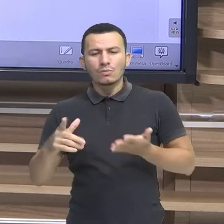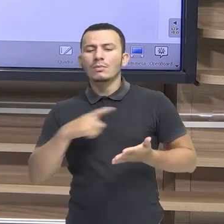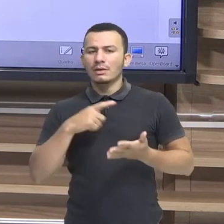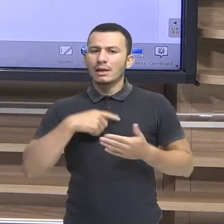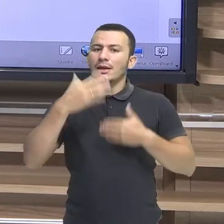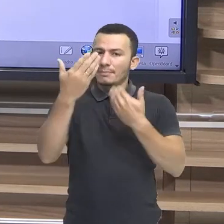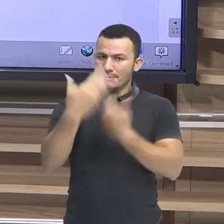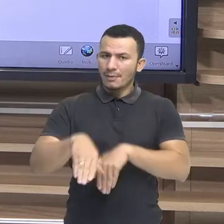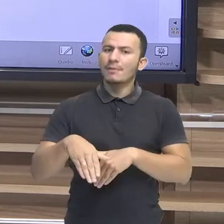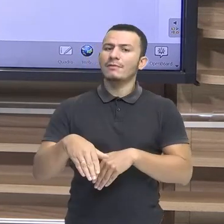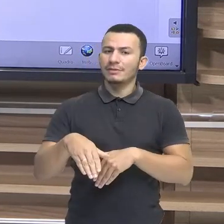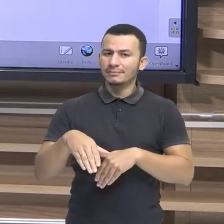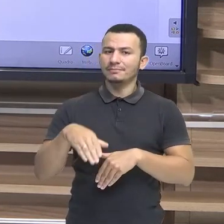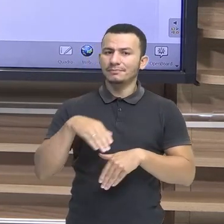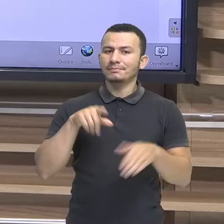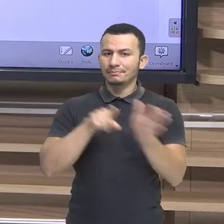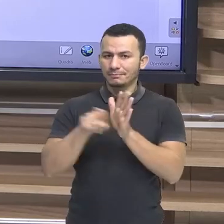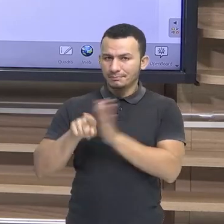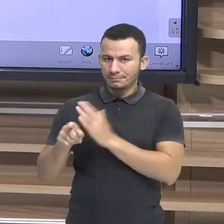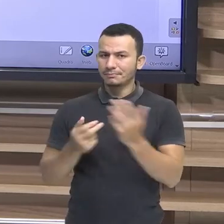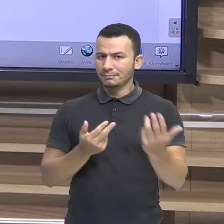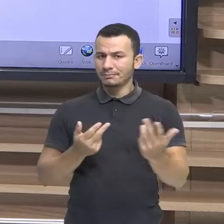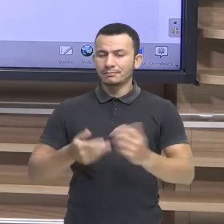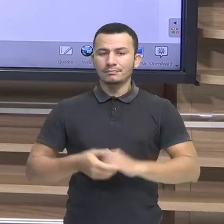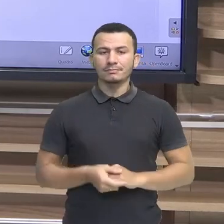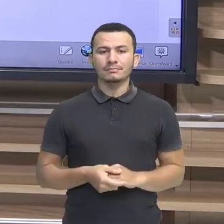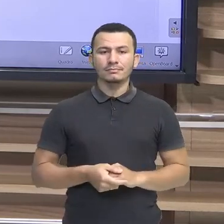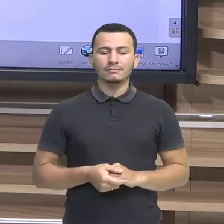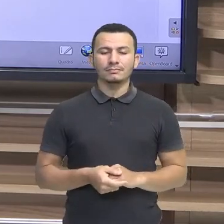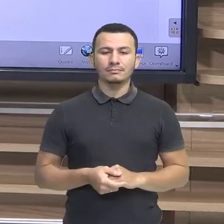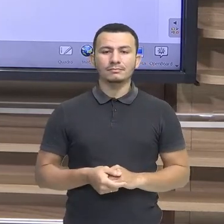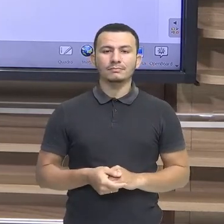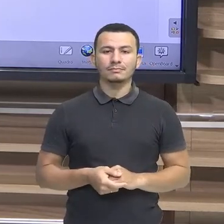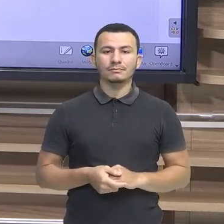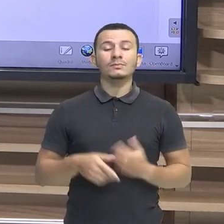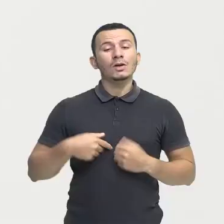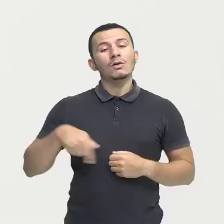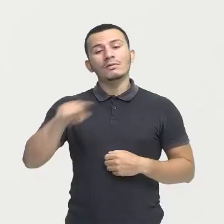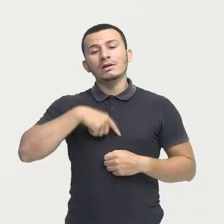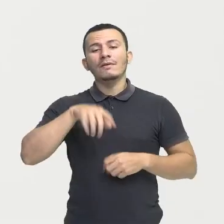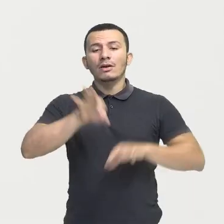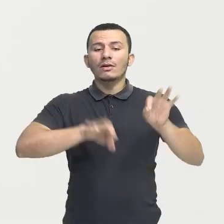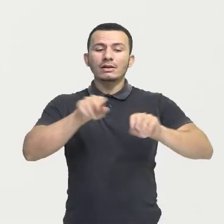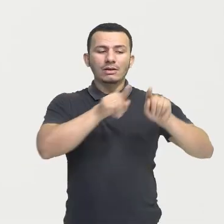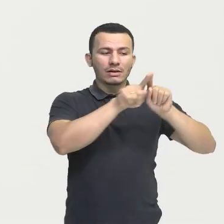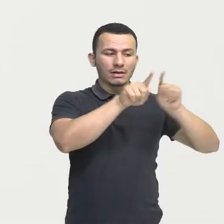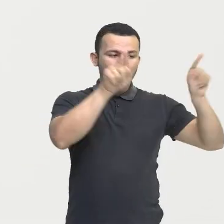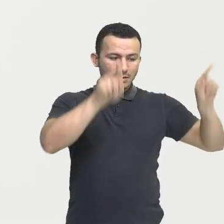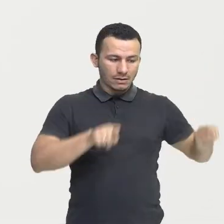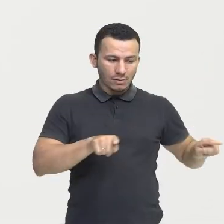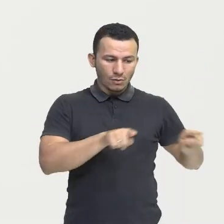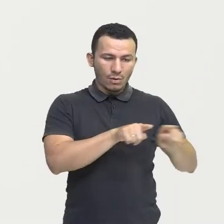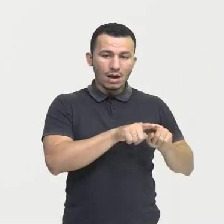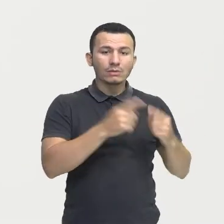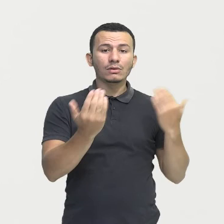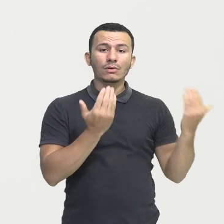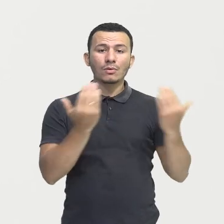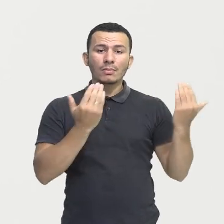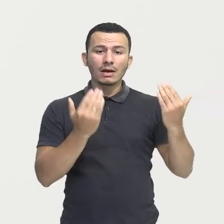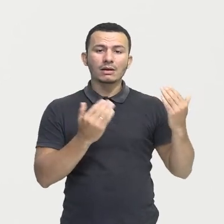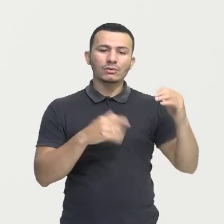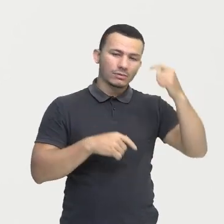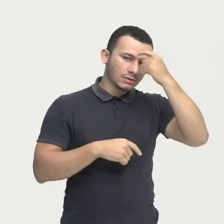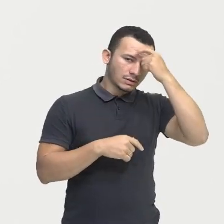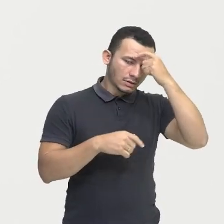na prova, essas questões aí. Então vamos ver aqui, a ideia era elaborar um quadro, né, comparativo entre um e o